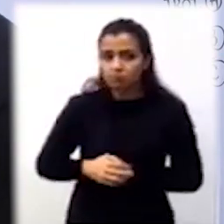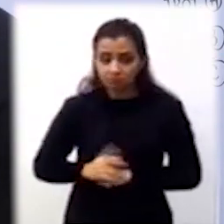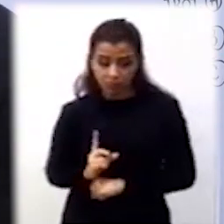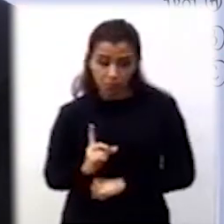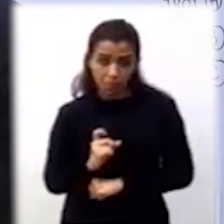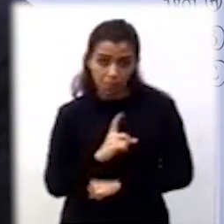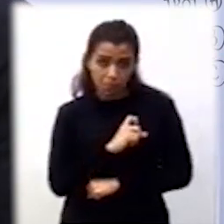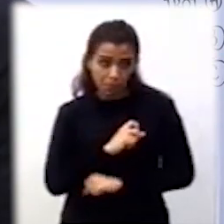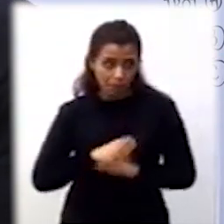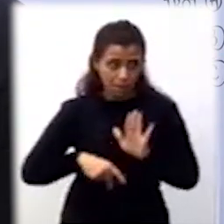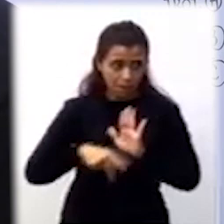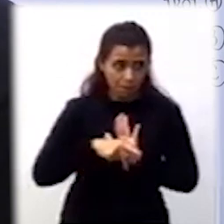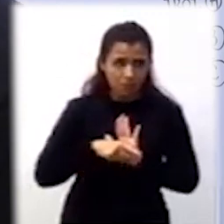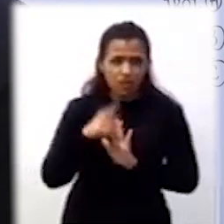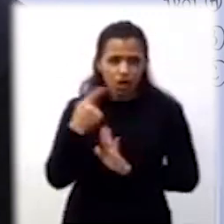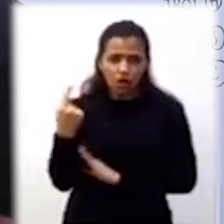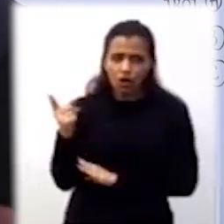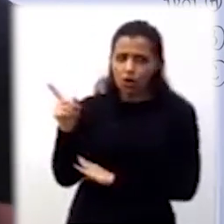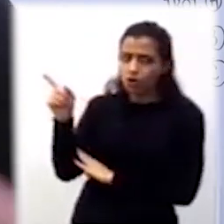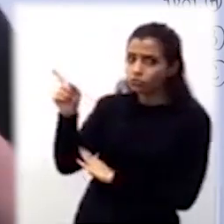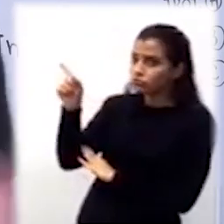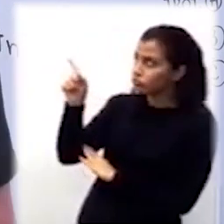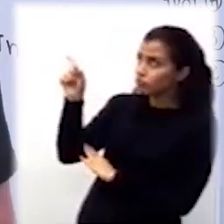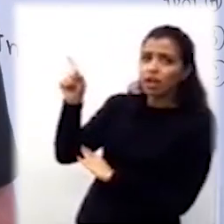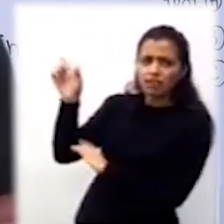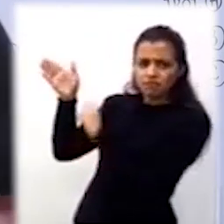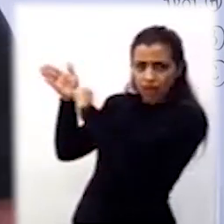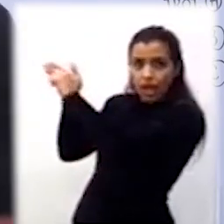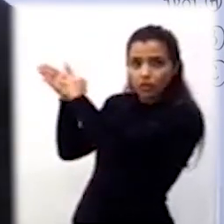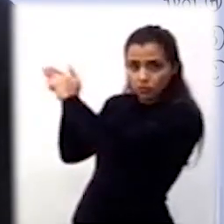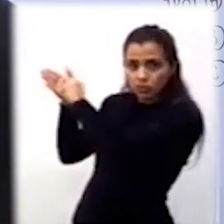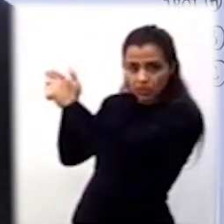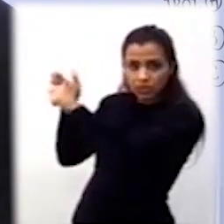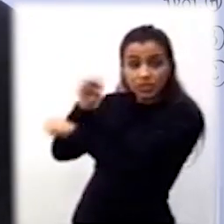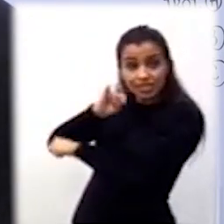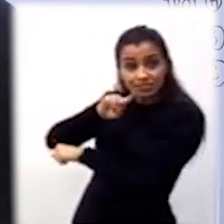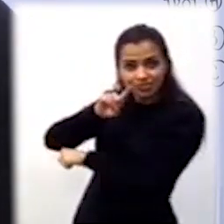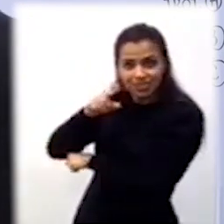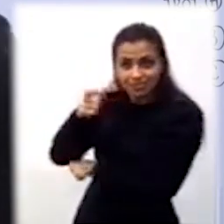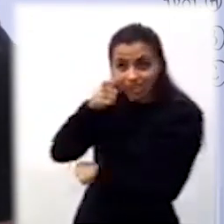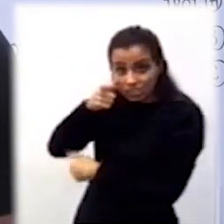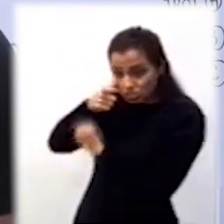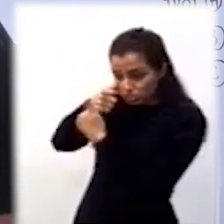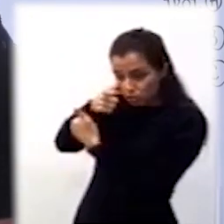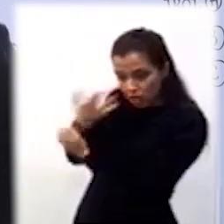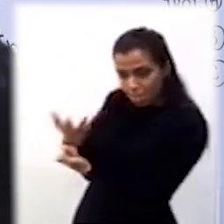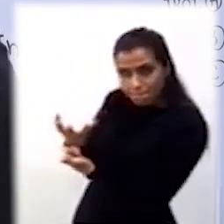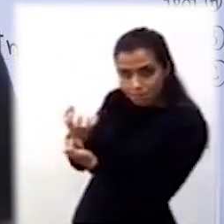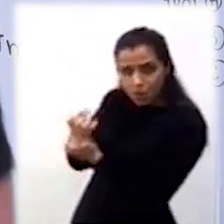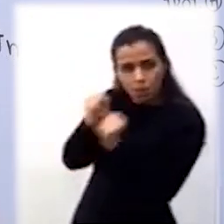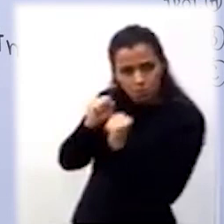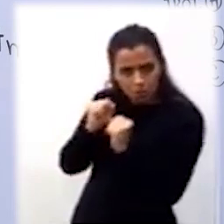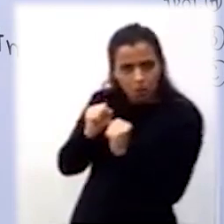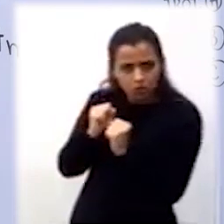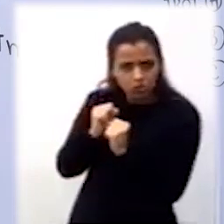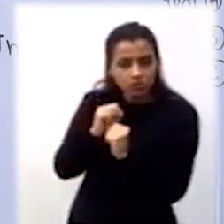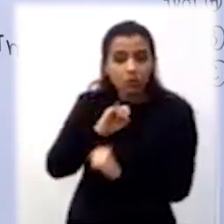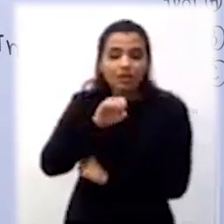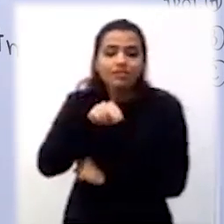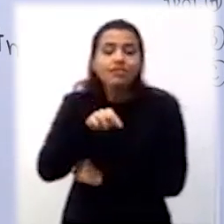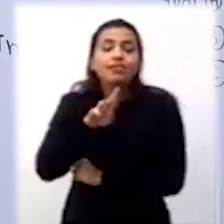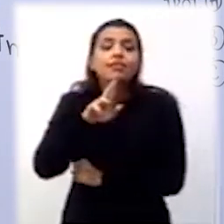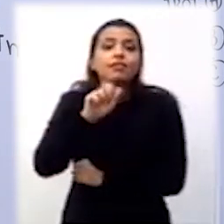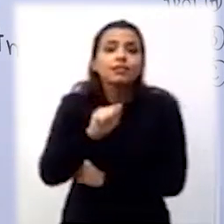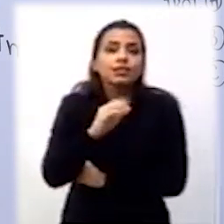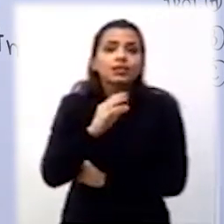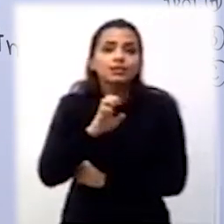intracelular obrigatório, então vai anotando, vou até sair da frente depois, para quem tiver com o celular e bater um print da tela, é um parasita intracelular. Intracelular quer dizer